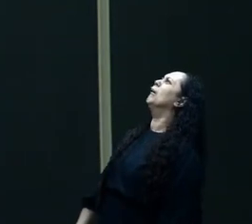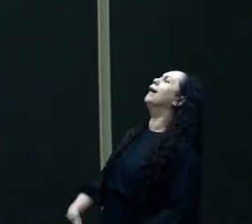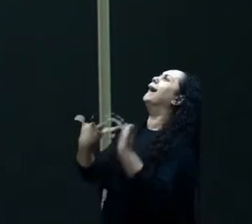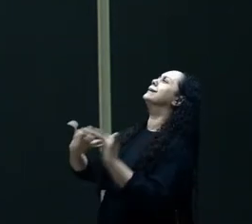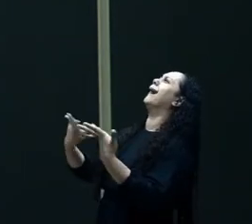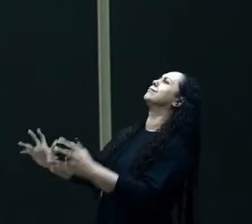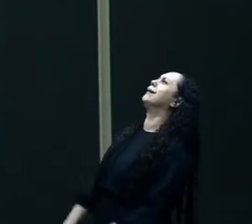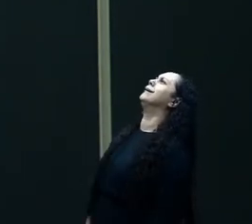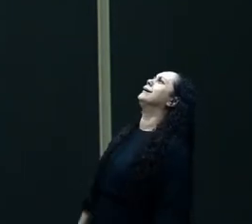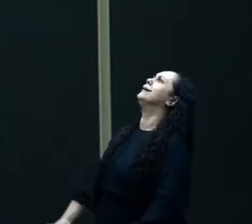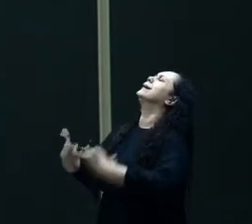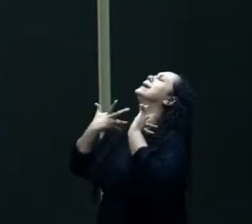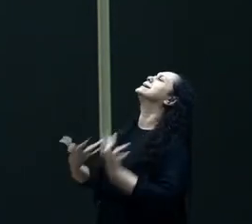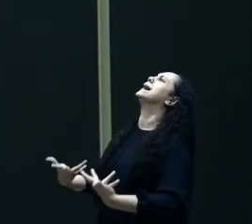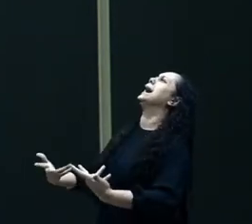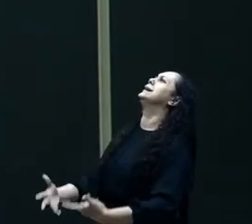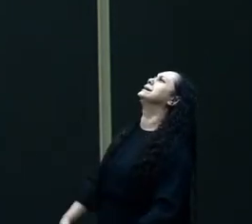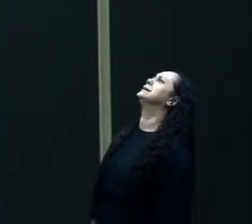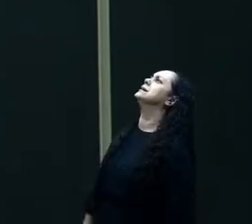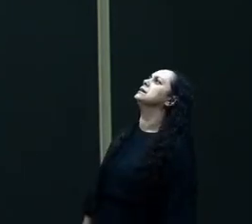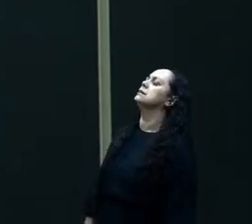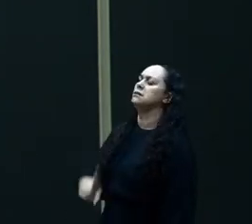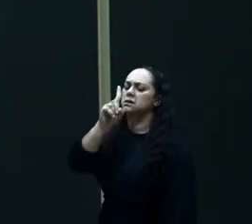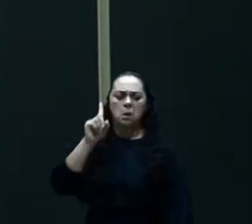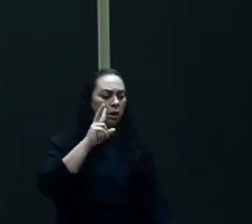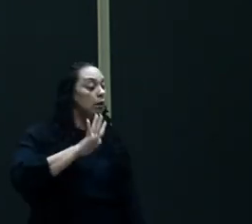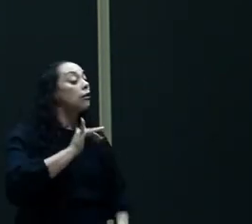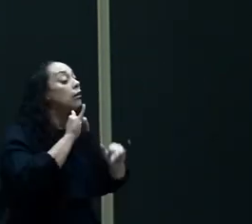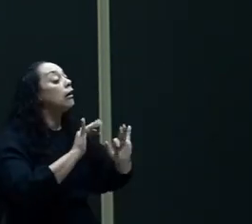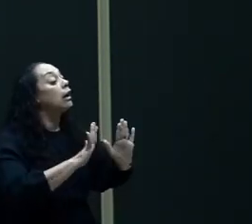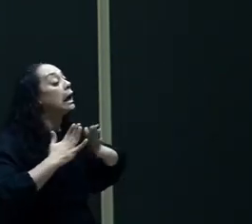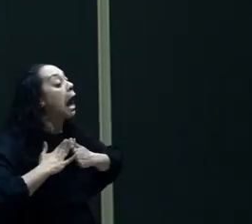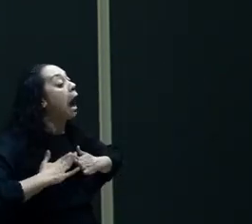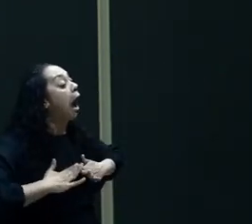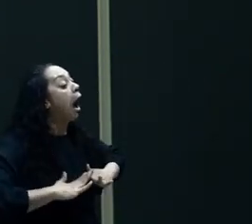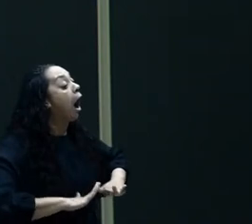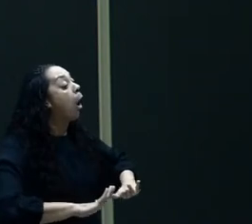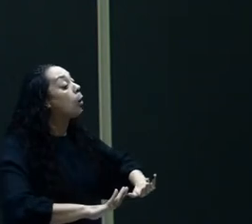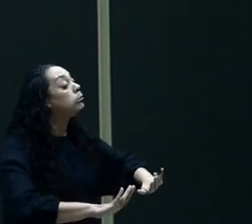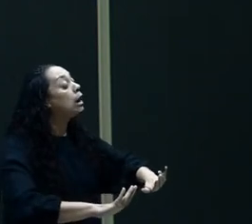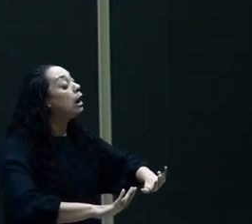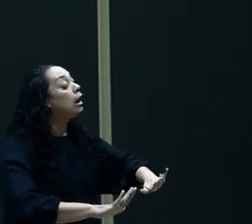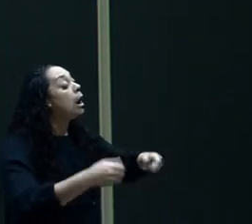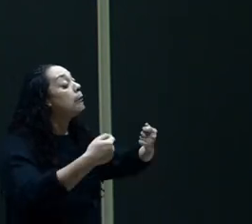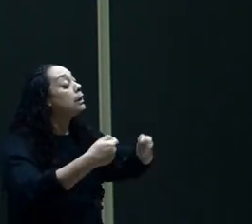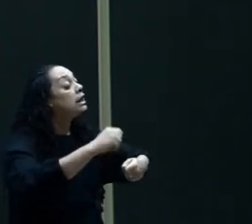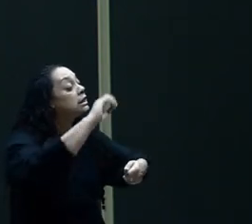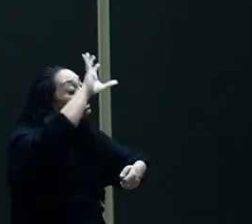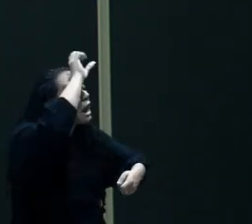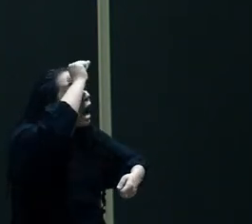caminho Calma eu fiz a promessa você tá só no